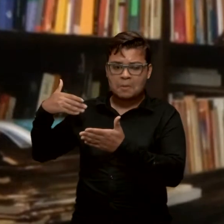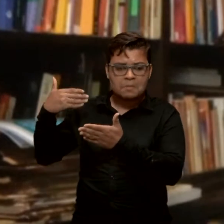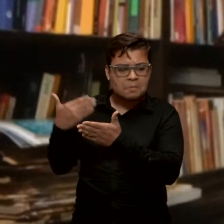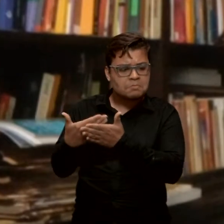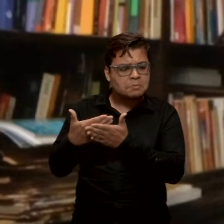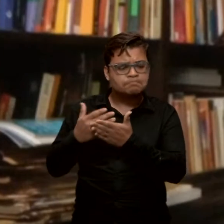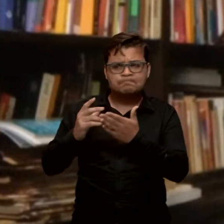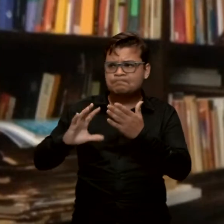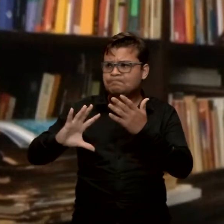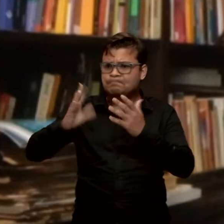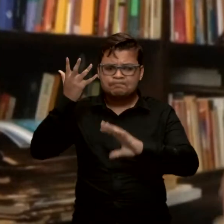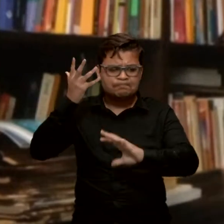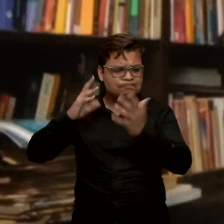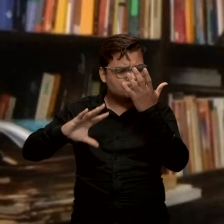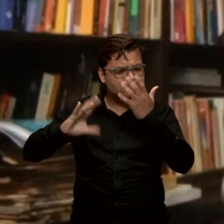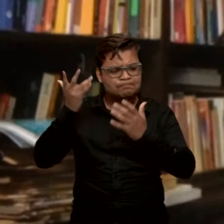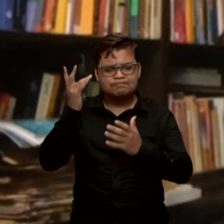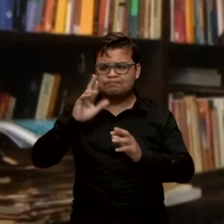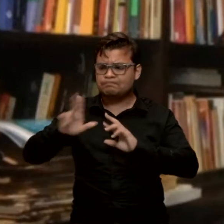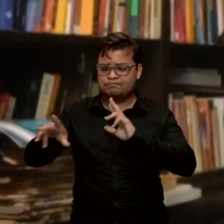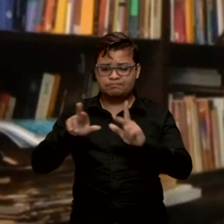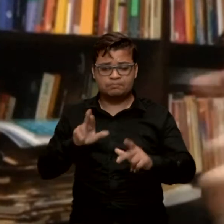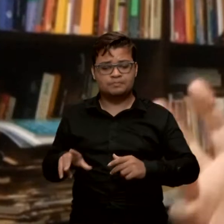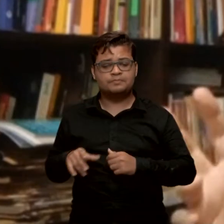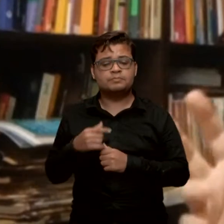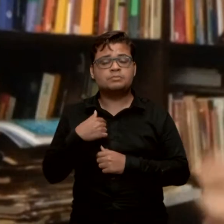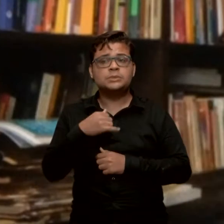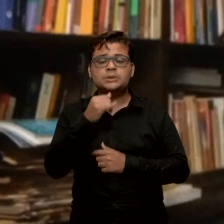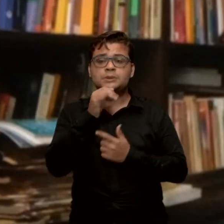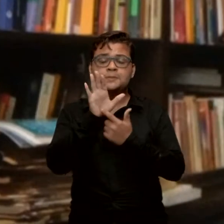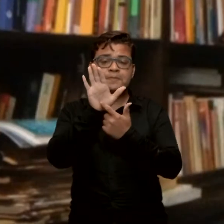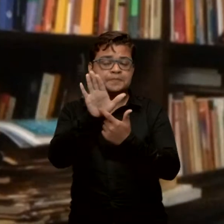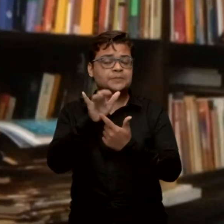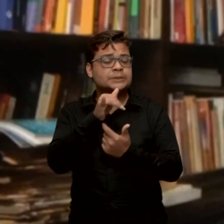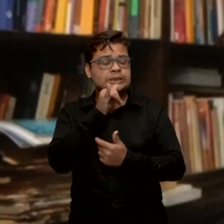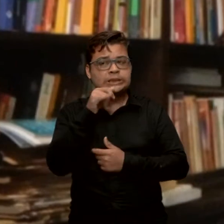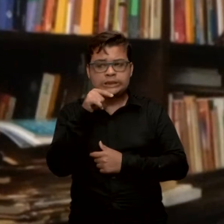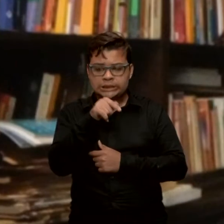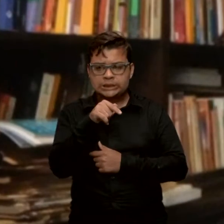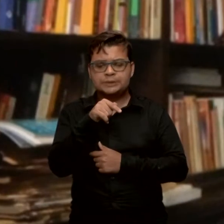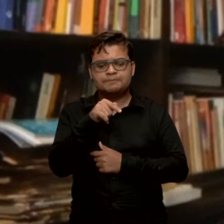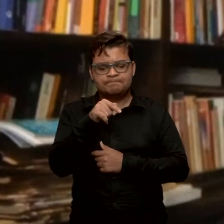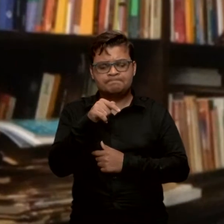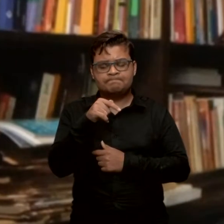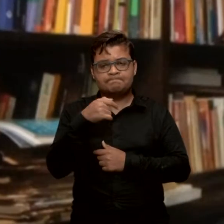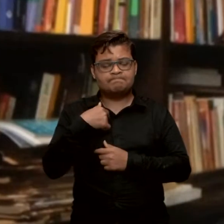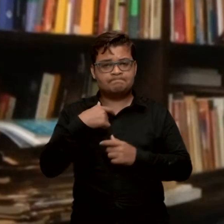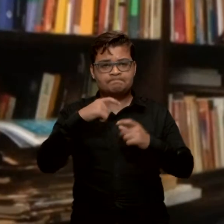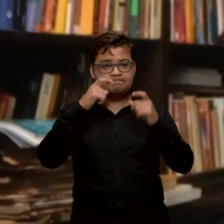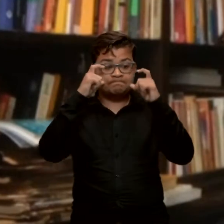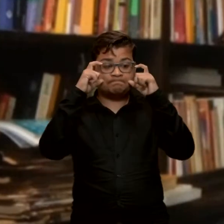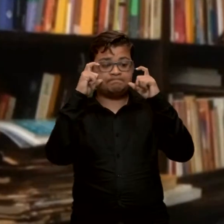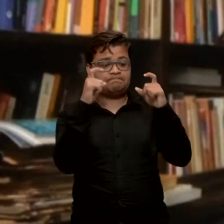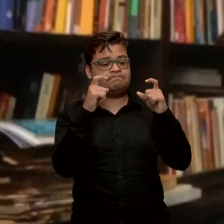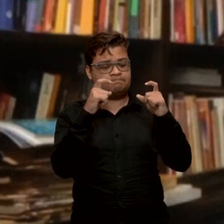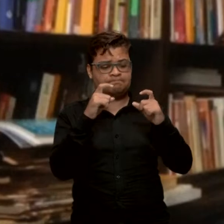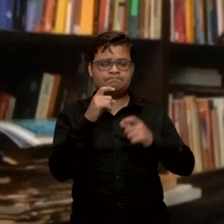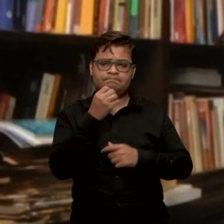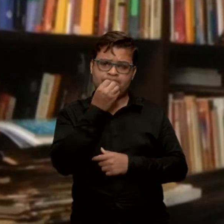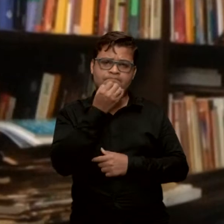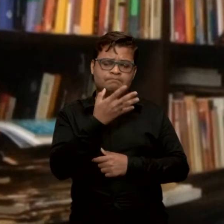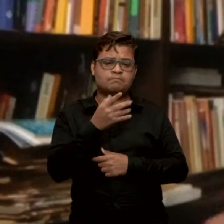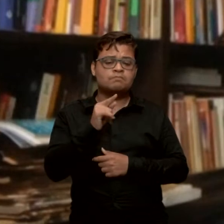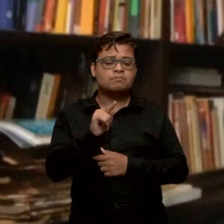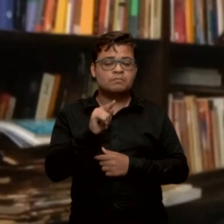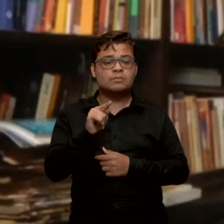muitas coisas, assim. Então, algo, por exemplo, eu vou destacar só um elemento que eu acho que é algo que me chamava atenção, assim, né? Porque